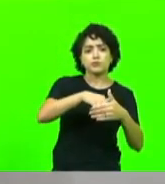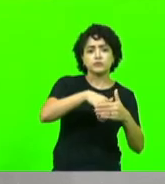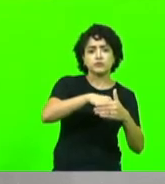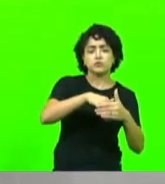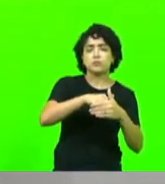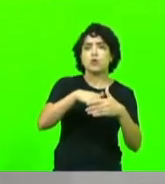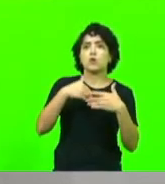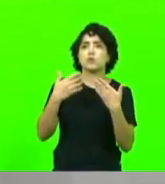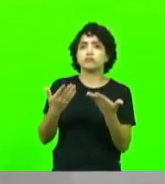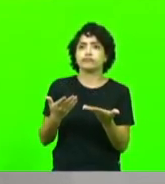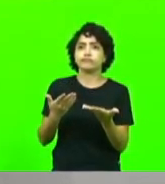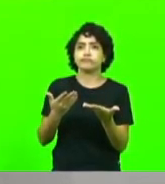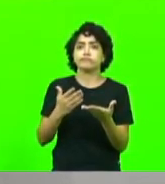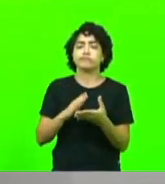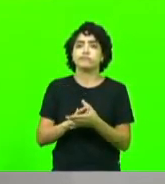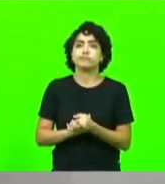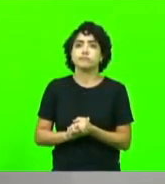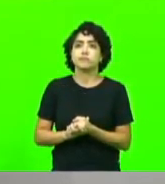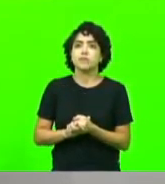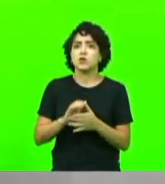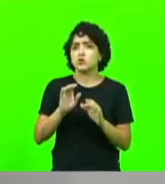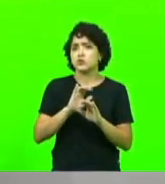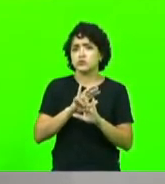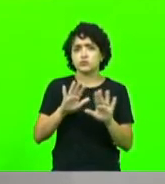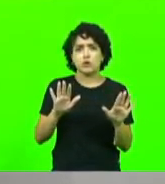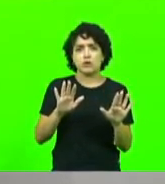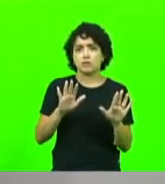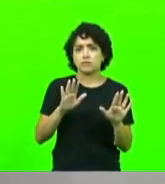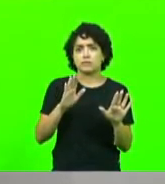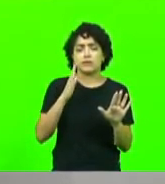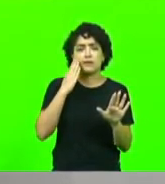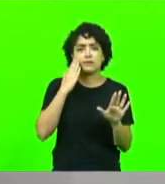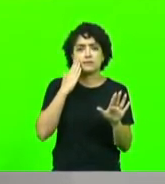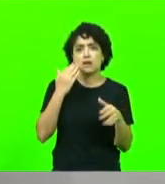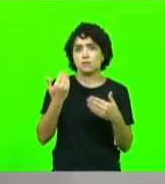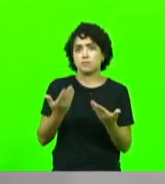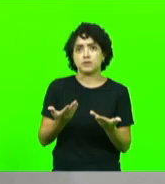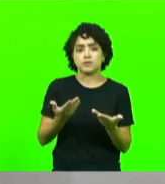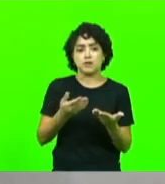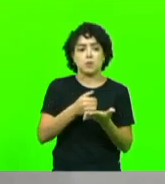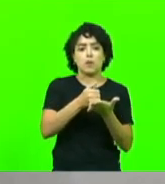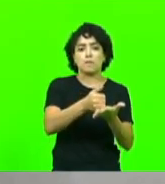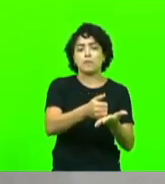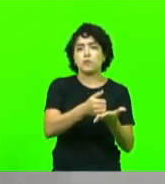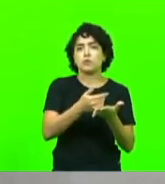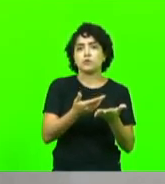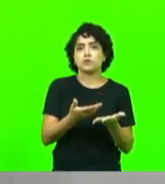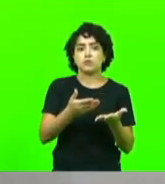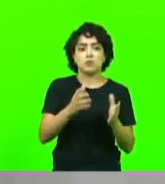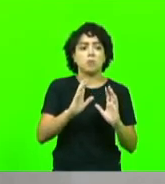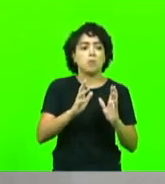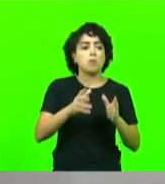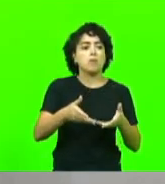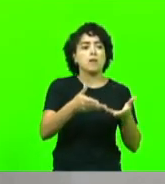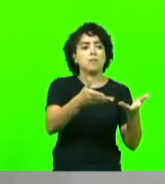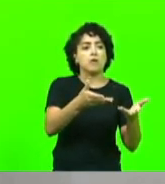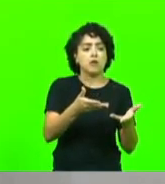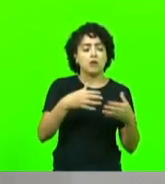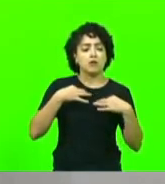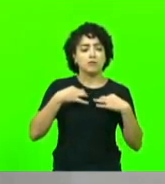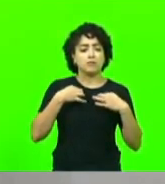no bairro. Só isso que os caras sabem. Isso é apoio ao esporte. Dar uma bola, pagar uma camisa de